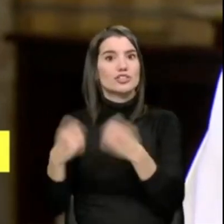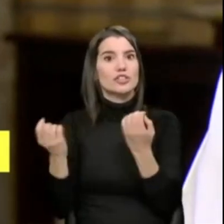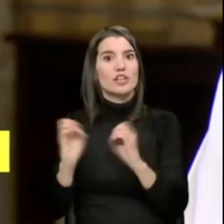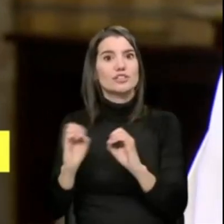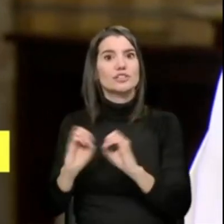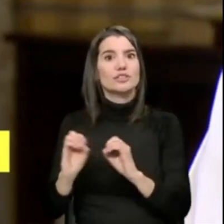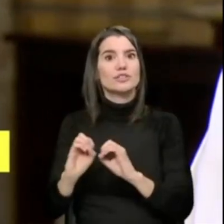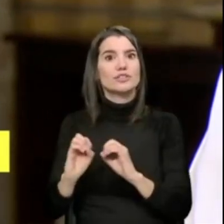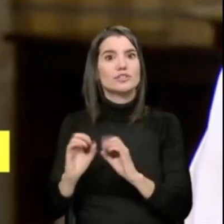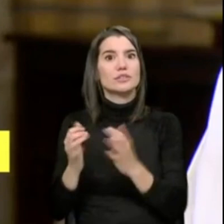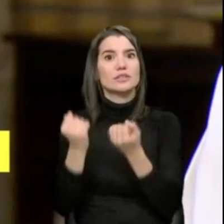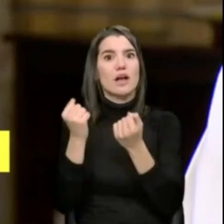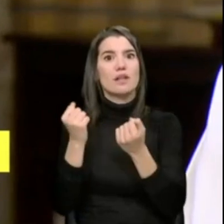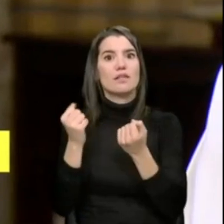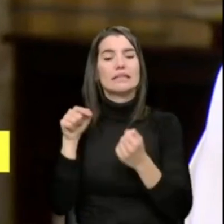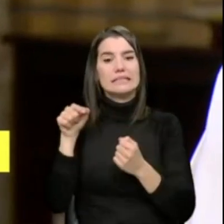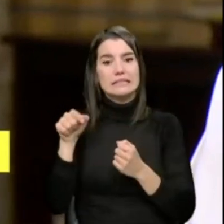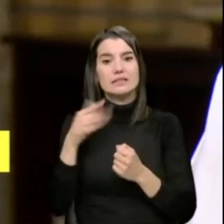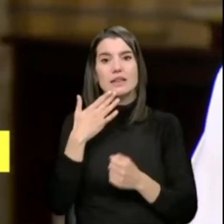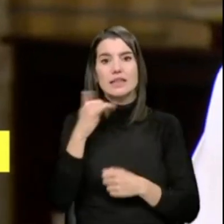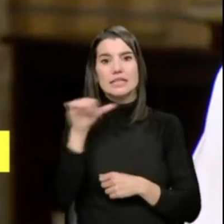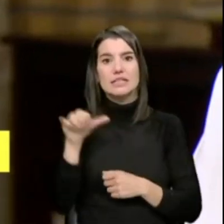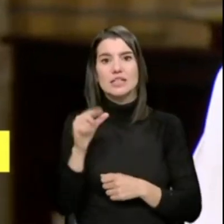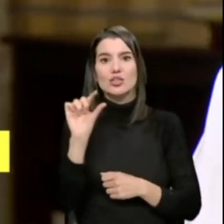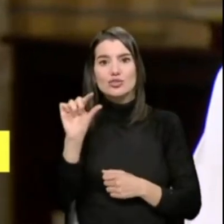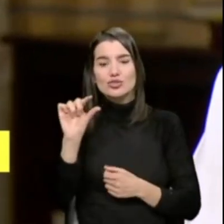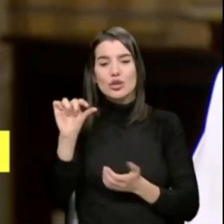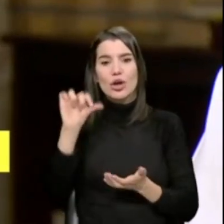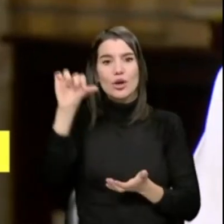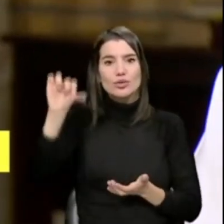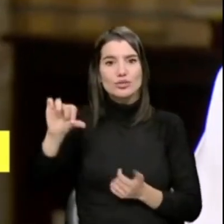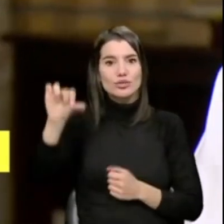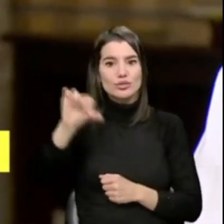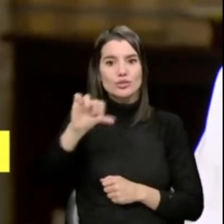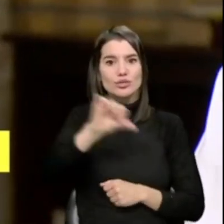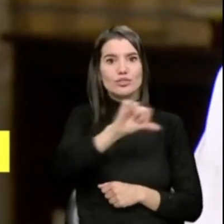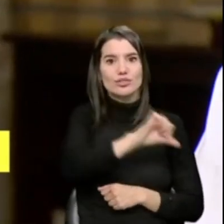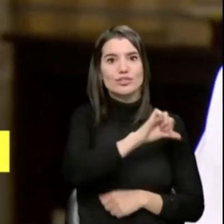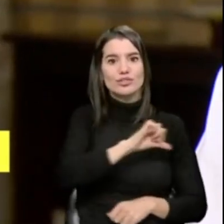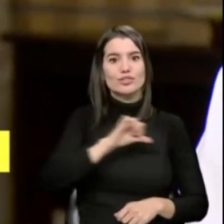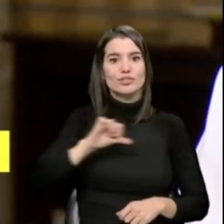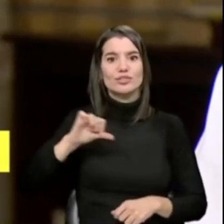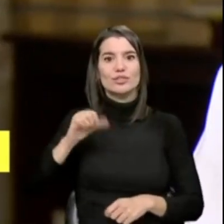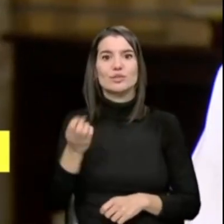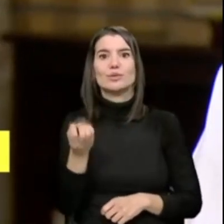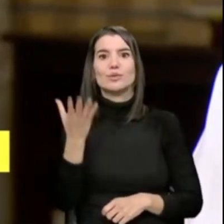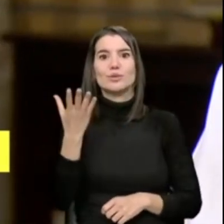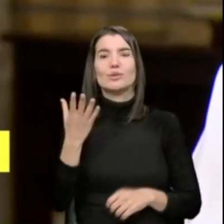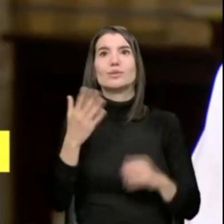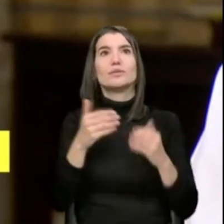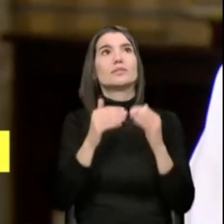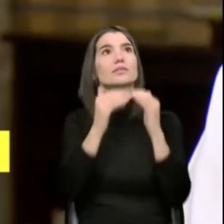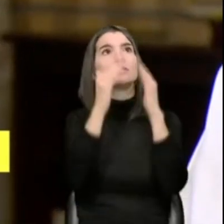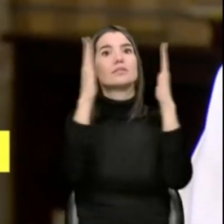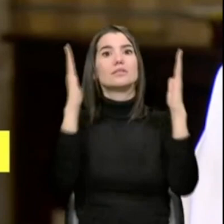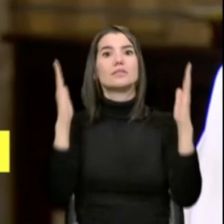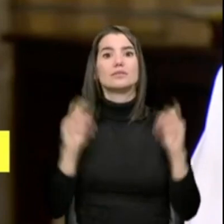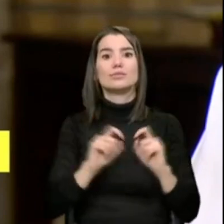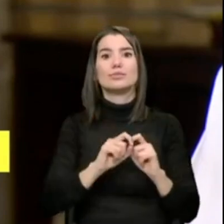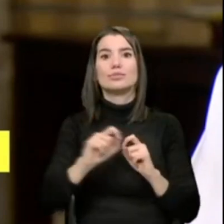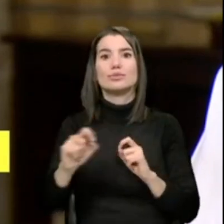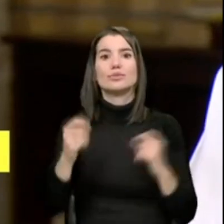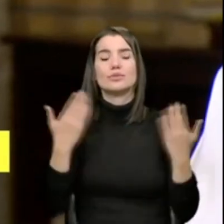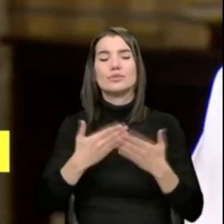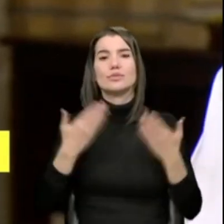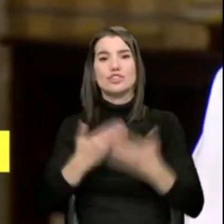dizer, e esse pequeno potezinho de azeite acendeu o candelabro do templo durante 8 dias, que